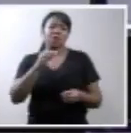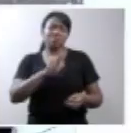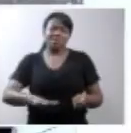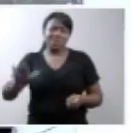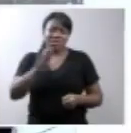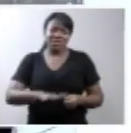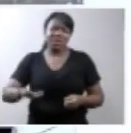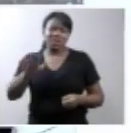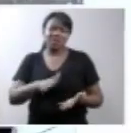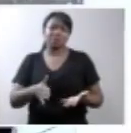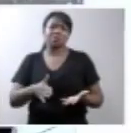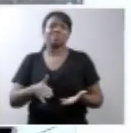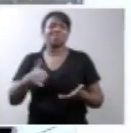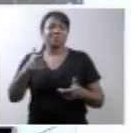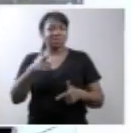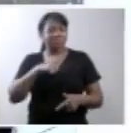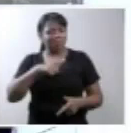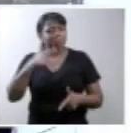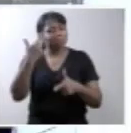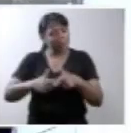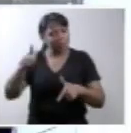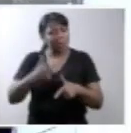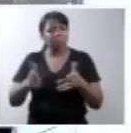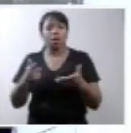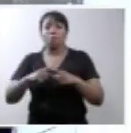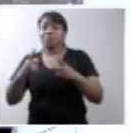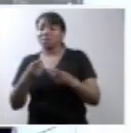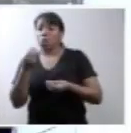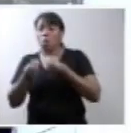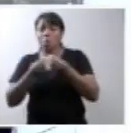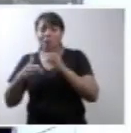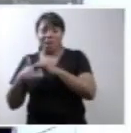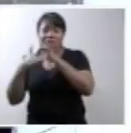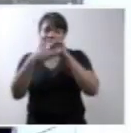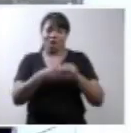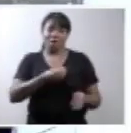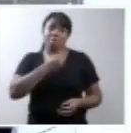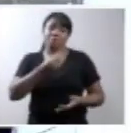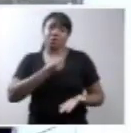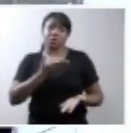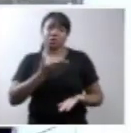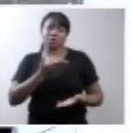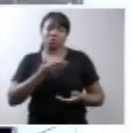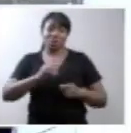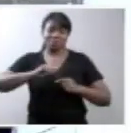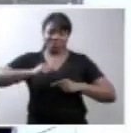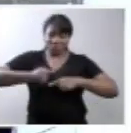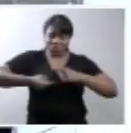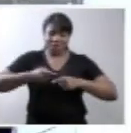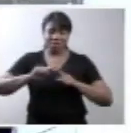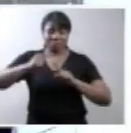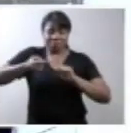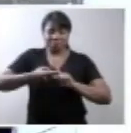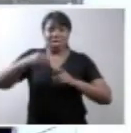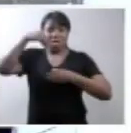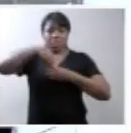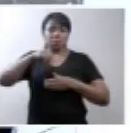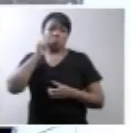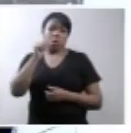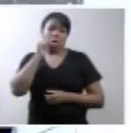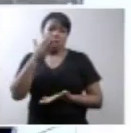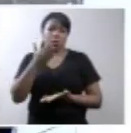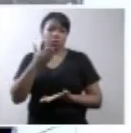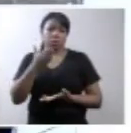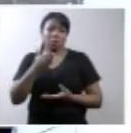crianças sacrificadas porque é difícil você levar uma vida que não é gerada dentro da